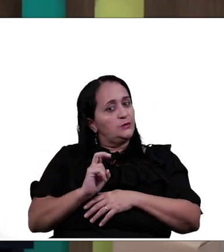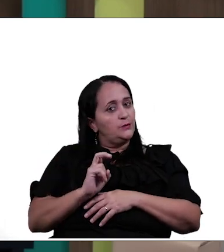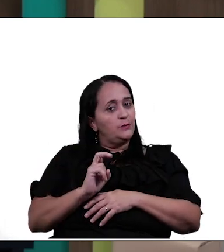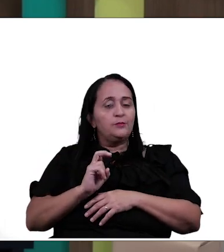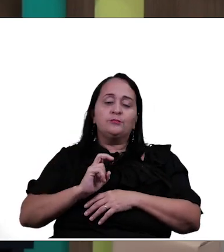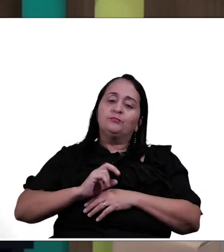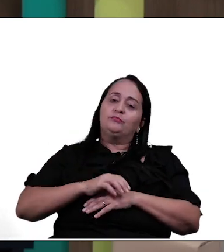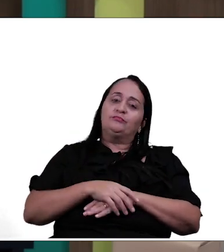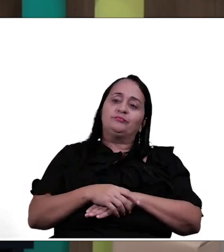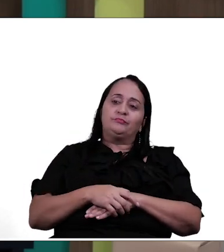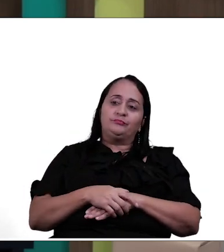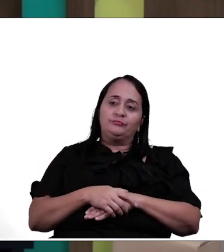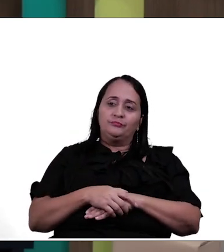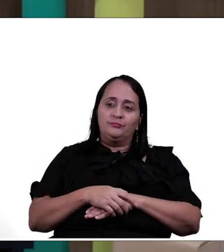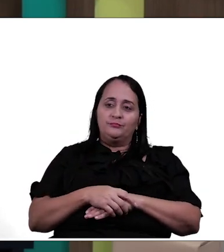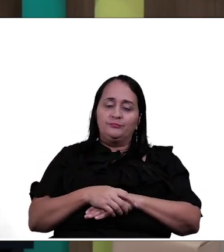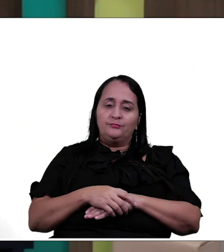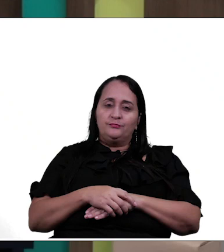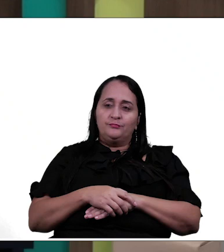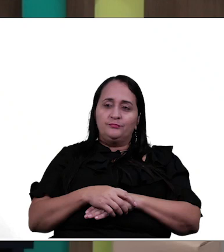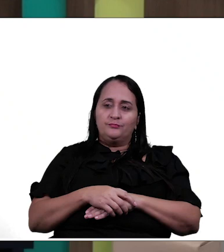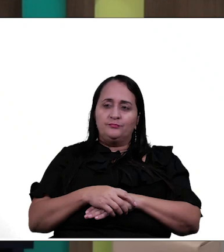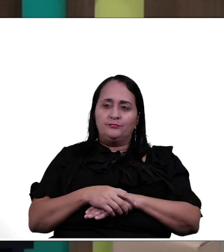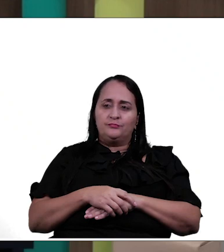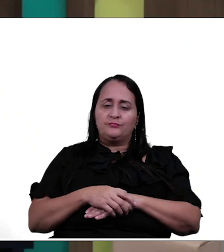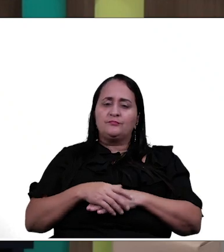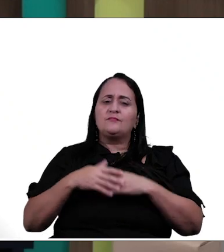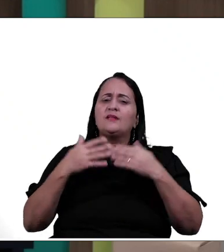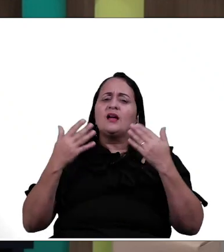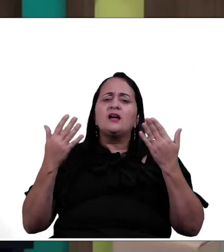0,23149,3. O número π,